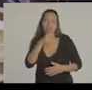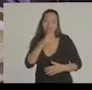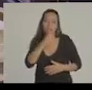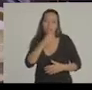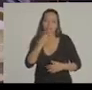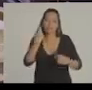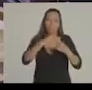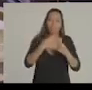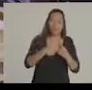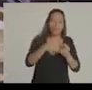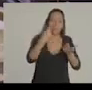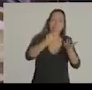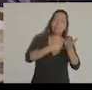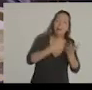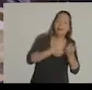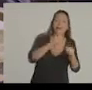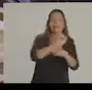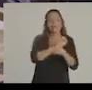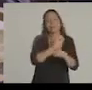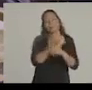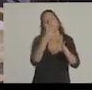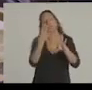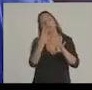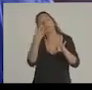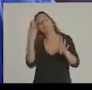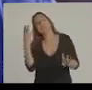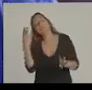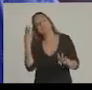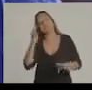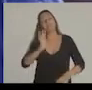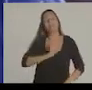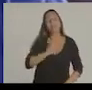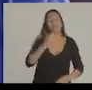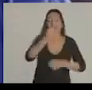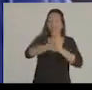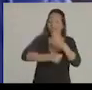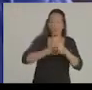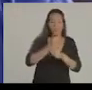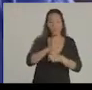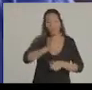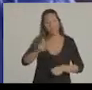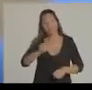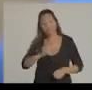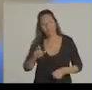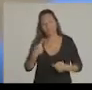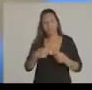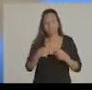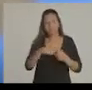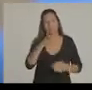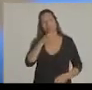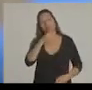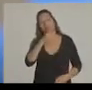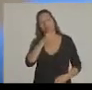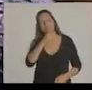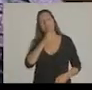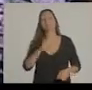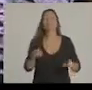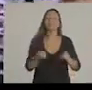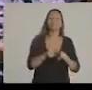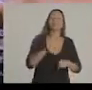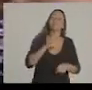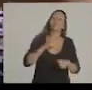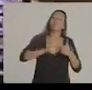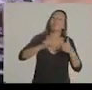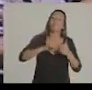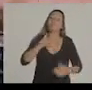mamografia eu só consigo de quase de 2 em 2 anos, porque marca, aí eles esperam para chamar, uma coisa que seria anual. Também tem